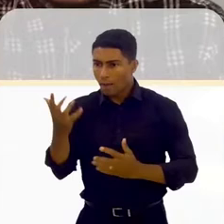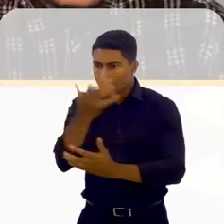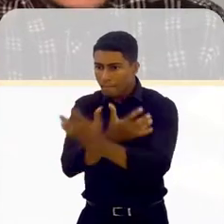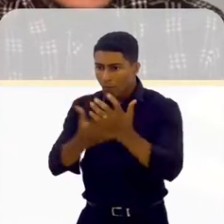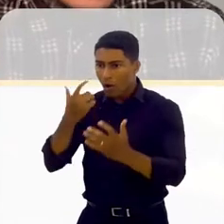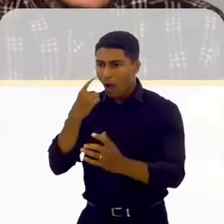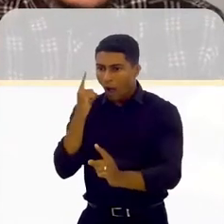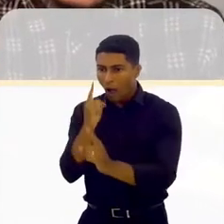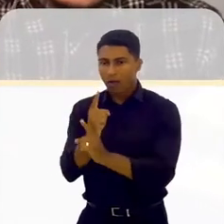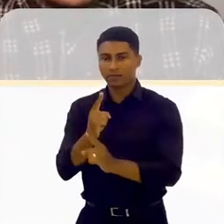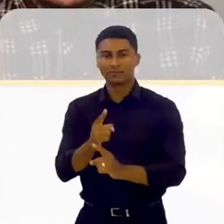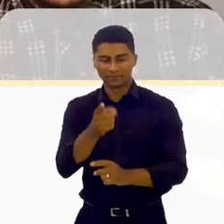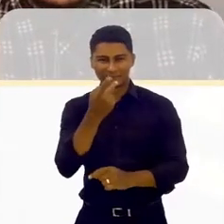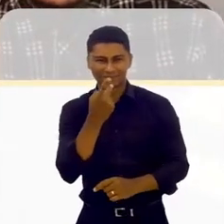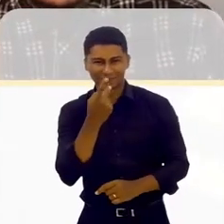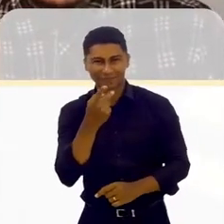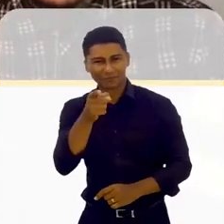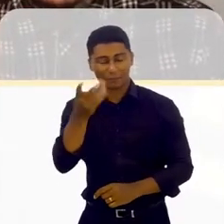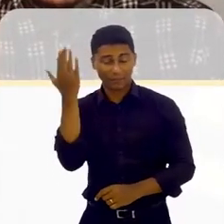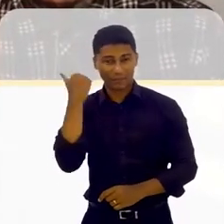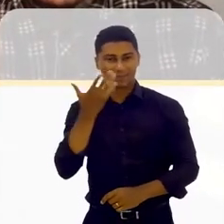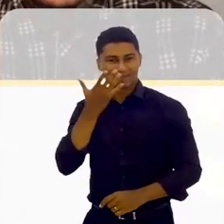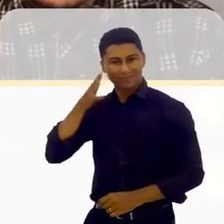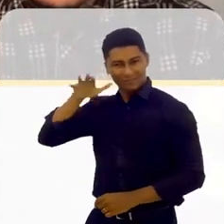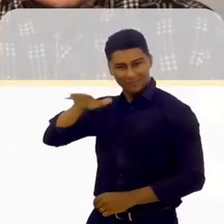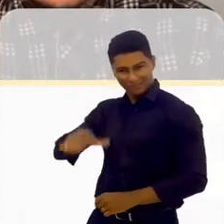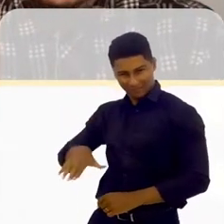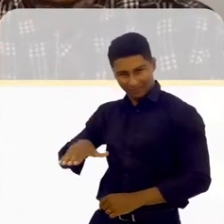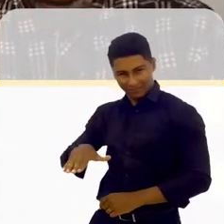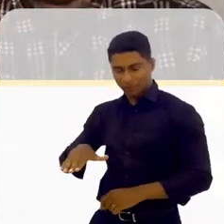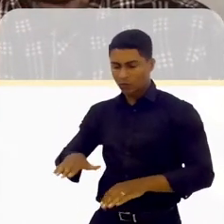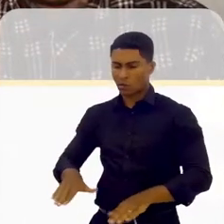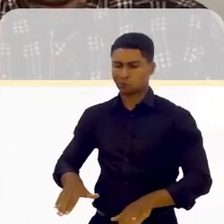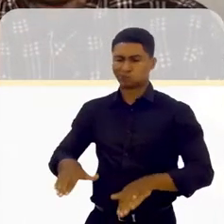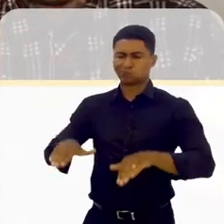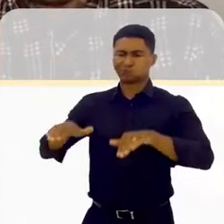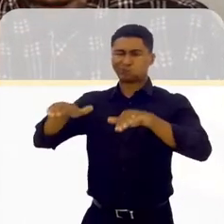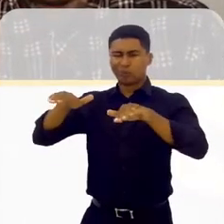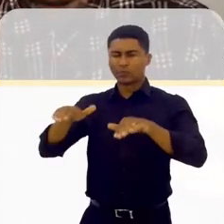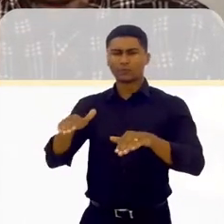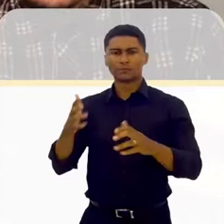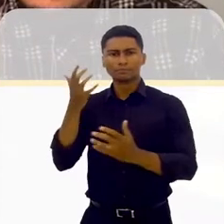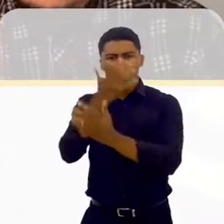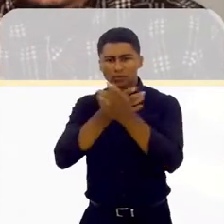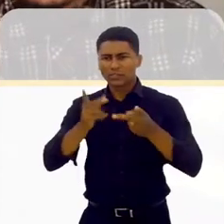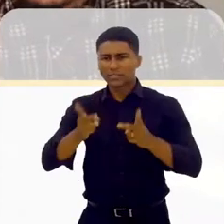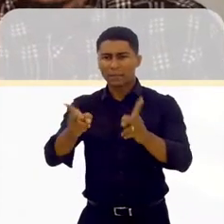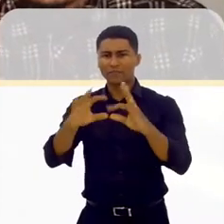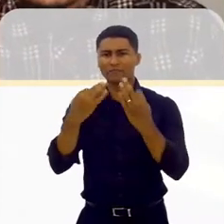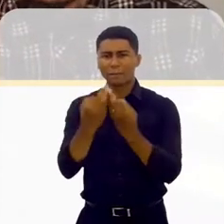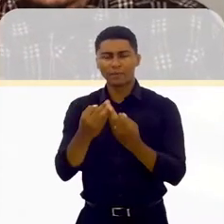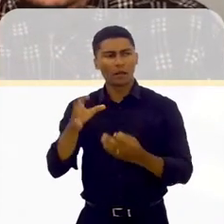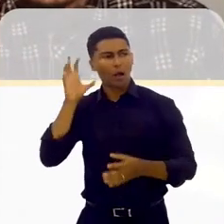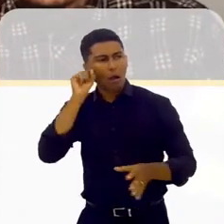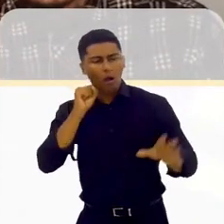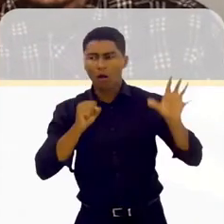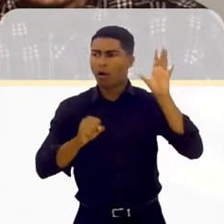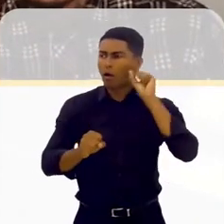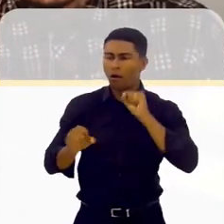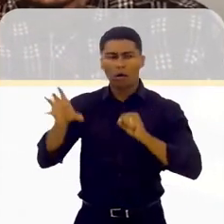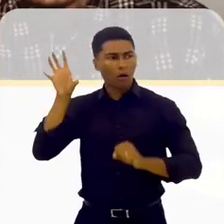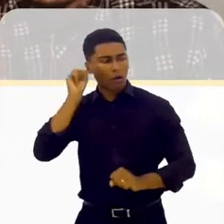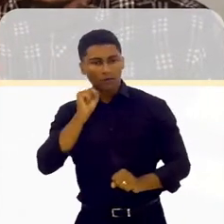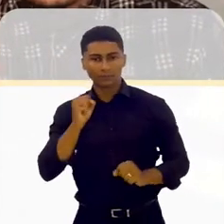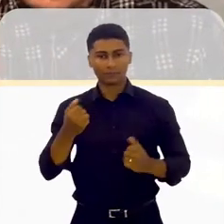Eu Então você já. está dizendo que você lá pequeno, sendo criado nesse meio musical, o que te trouxe foi